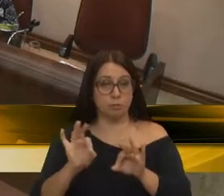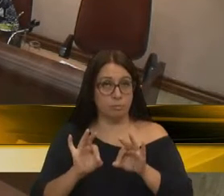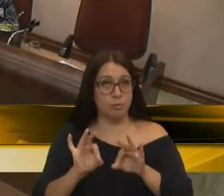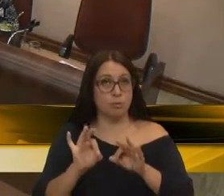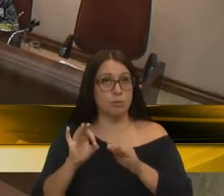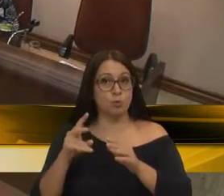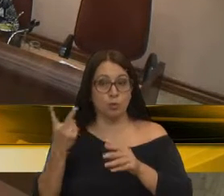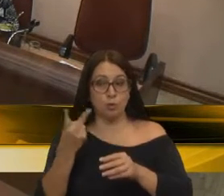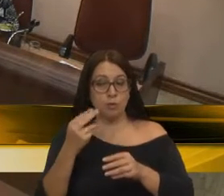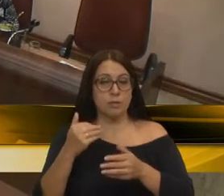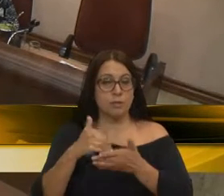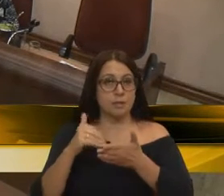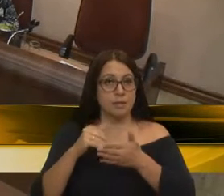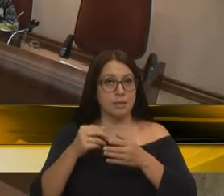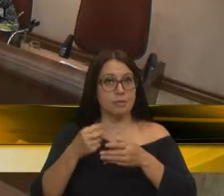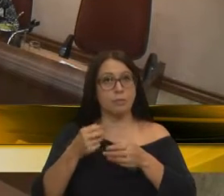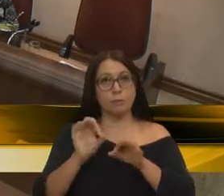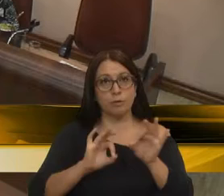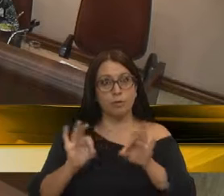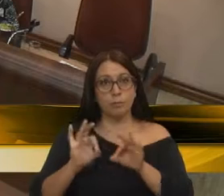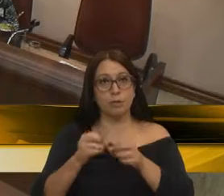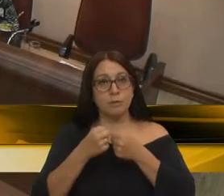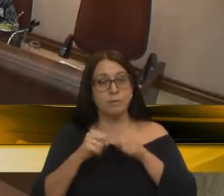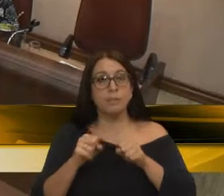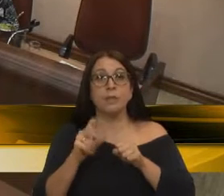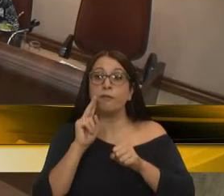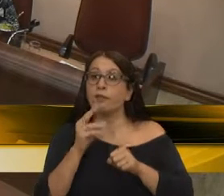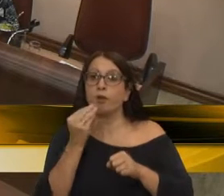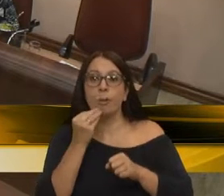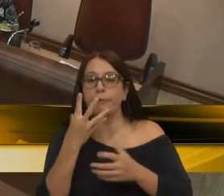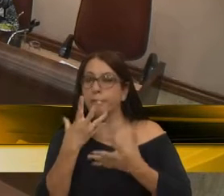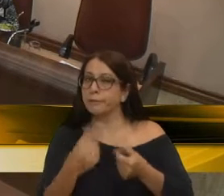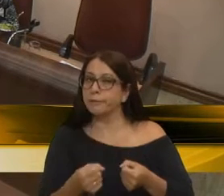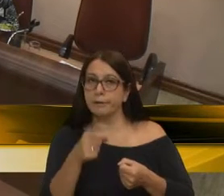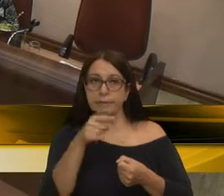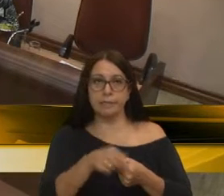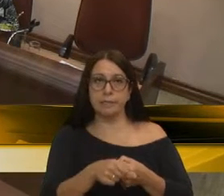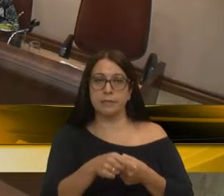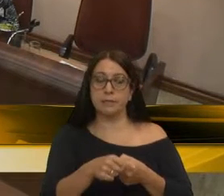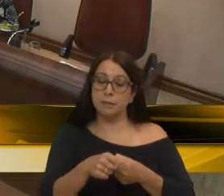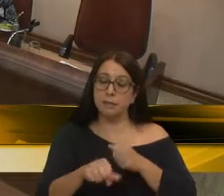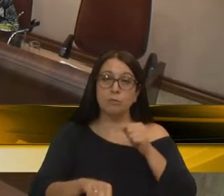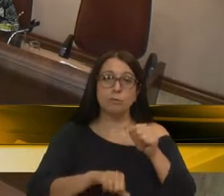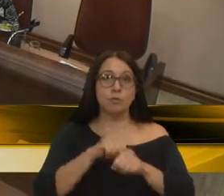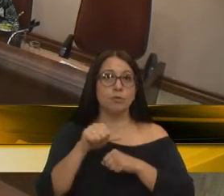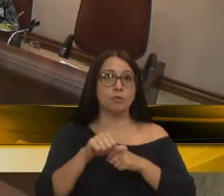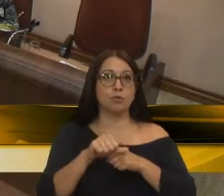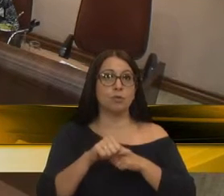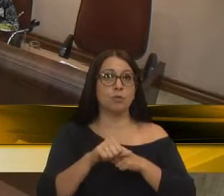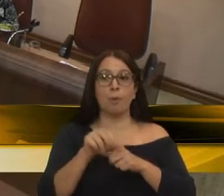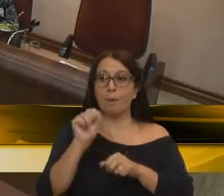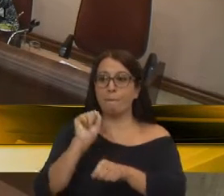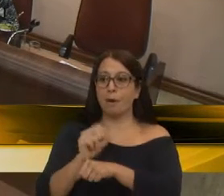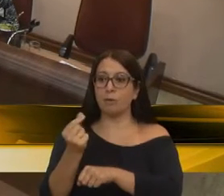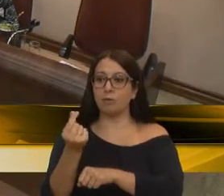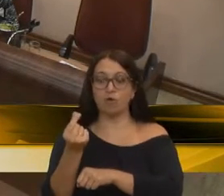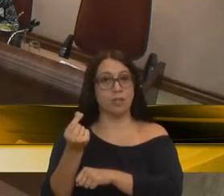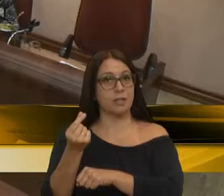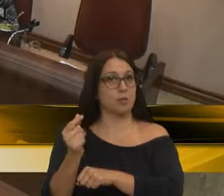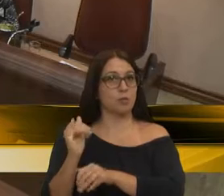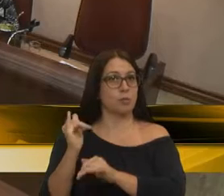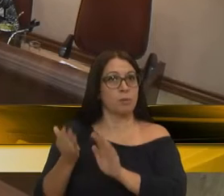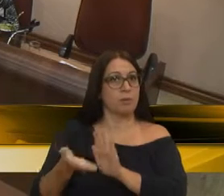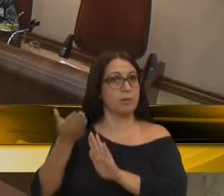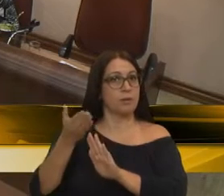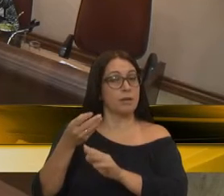ambos subordinados do prefeito foi por óbvio acatada por este que transformou então chamado congelamento da tarifa em